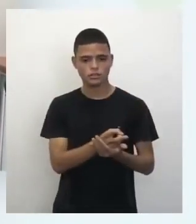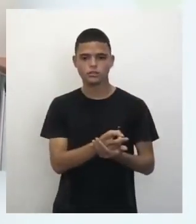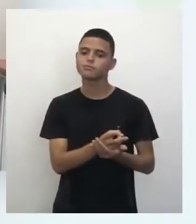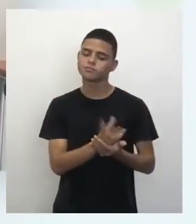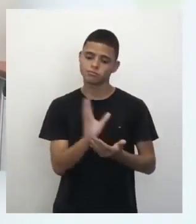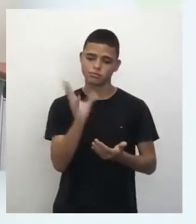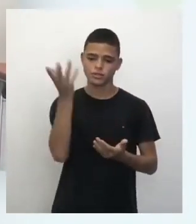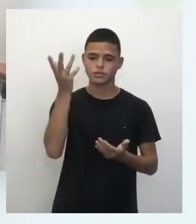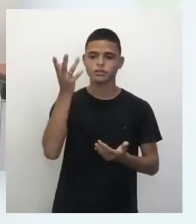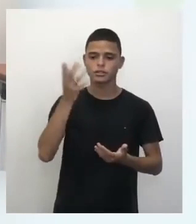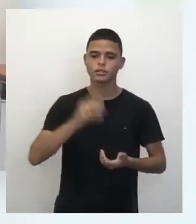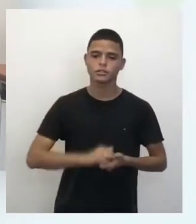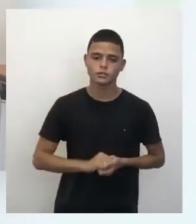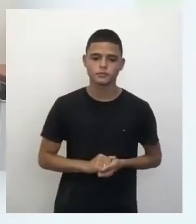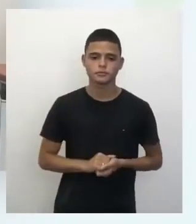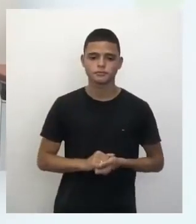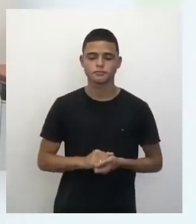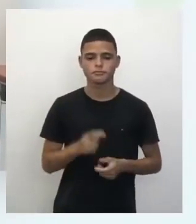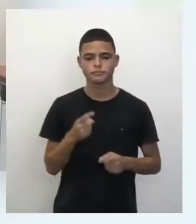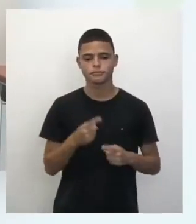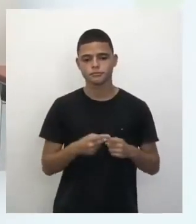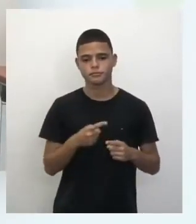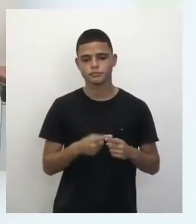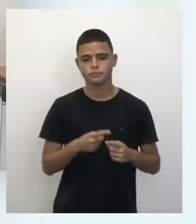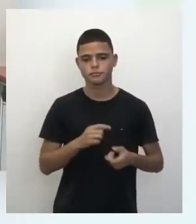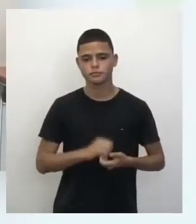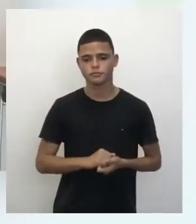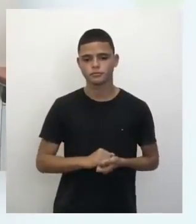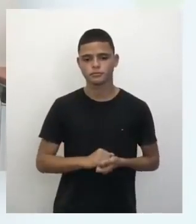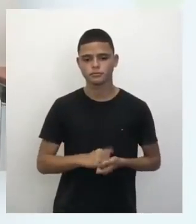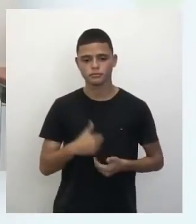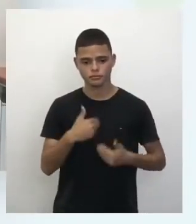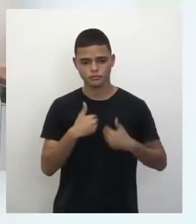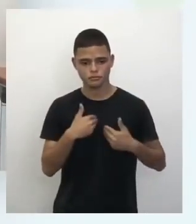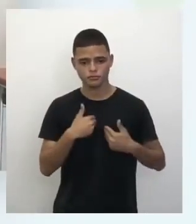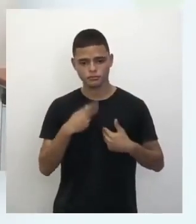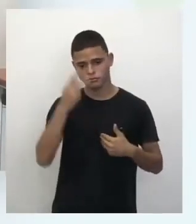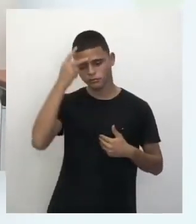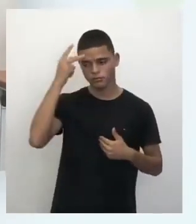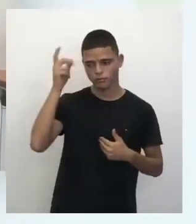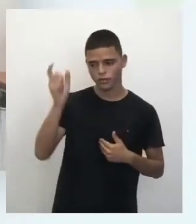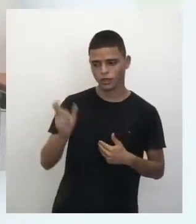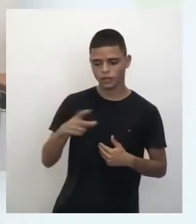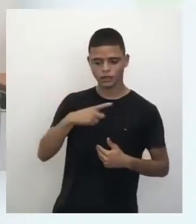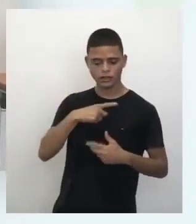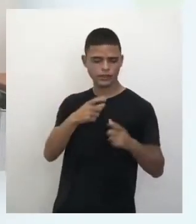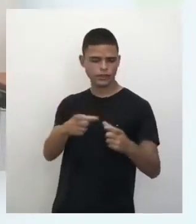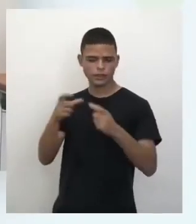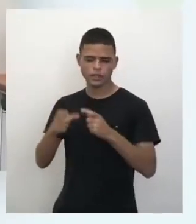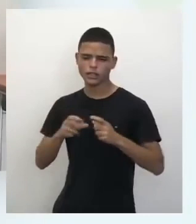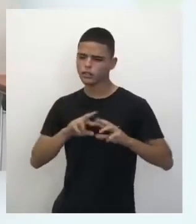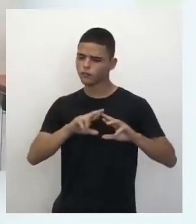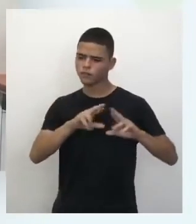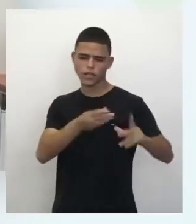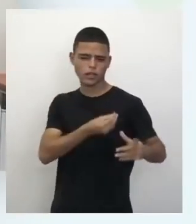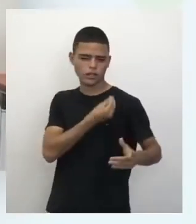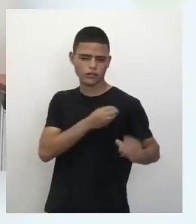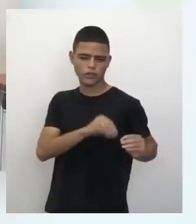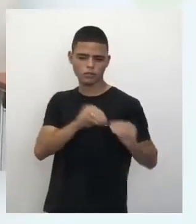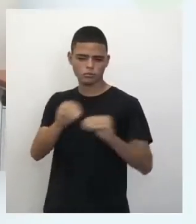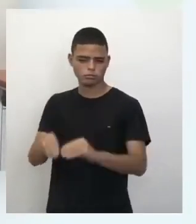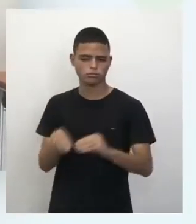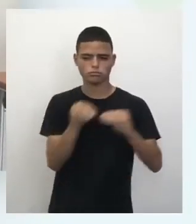inevitável. Porque eu sou uma pessoa que vivi em muitas cidades diferentes. E nesses poucos